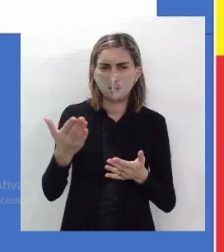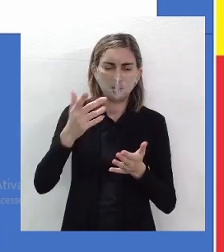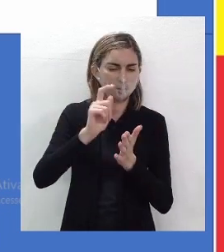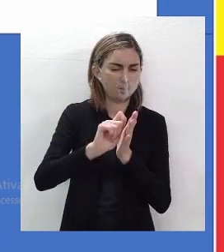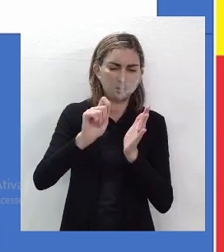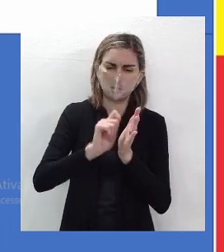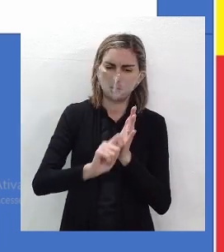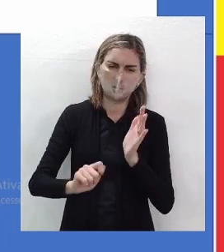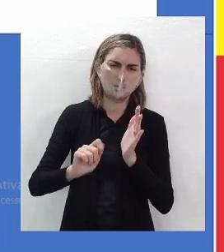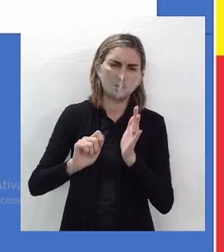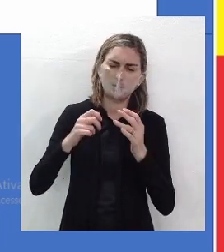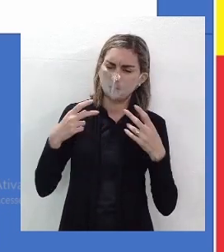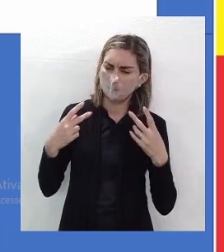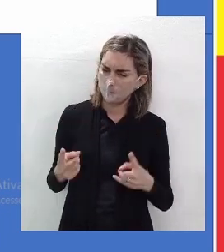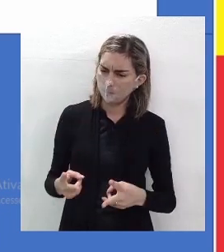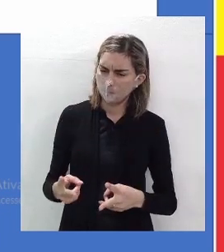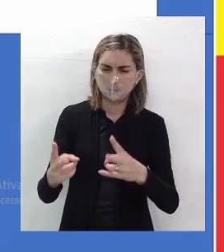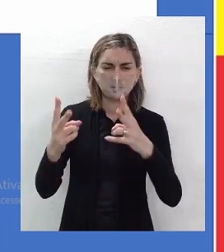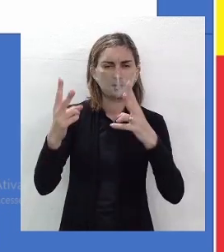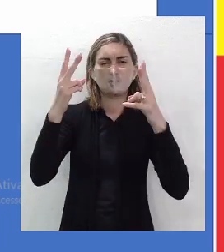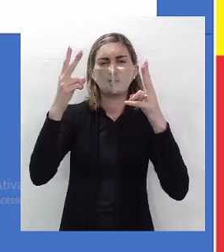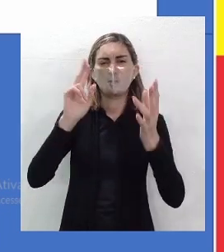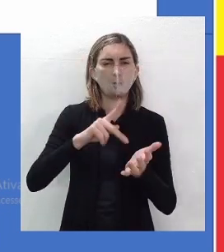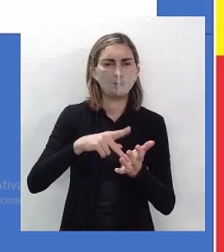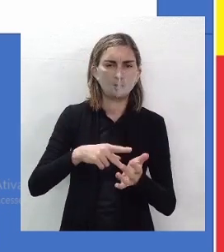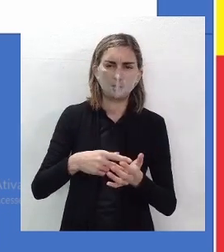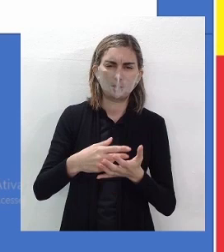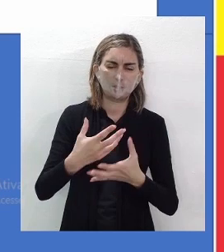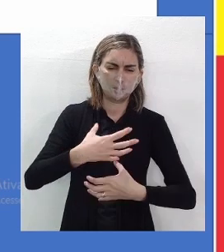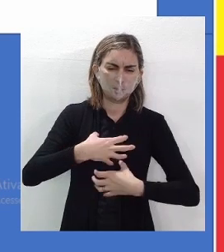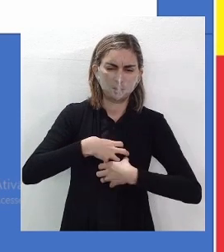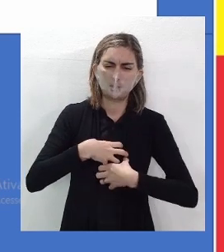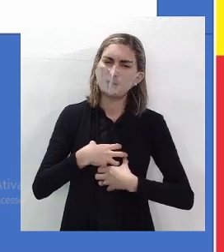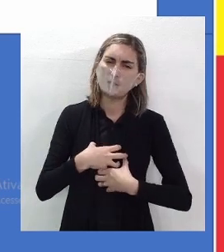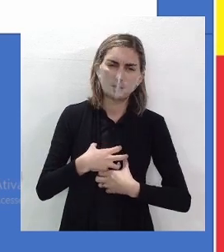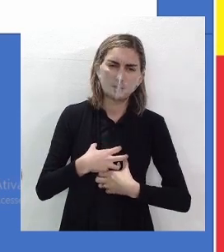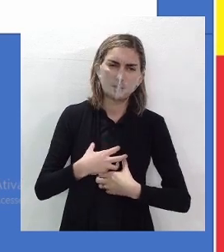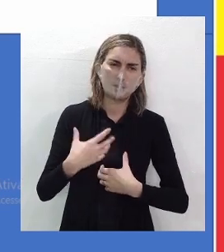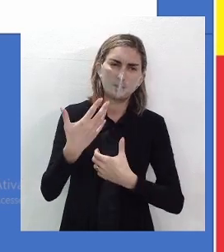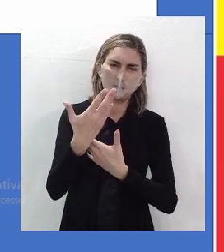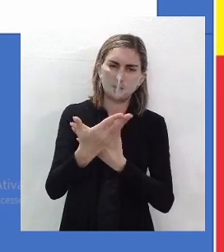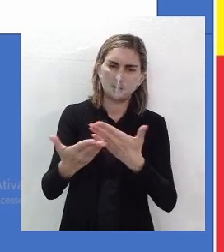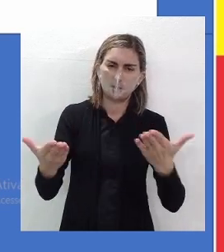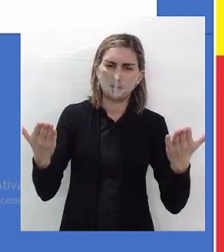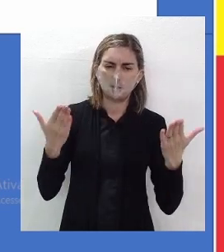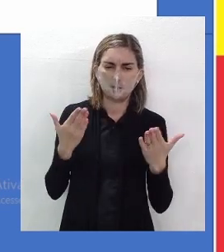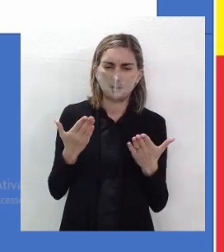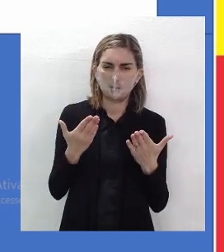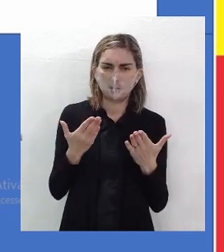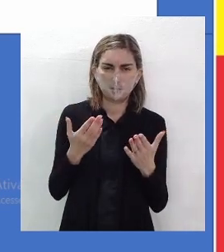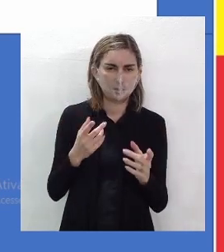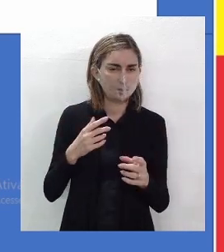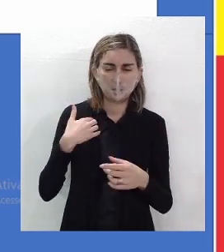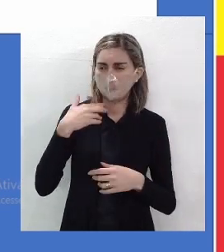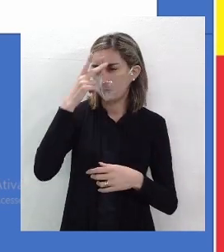um escritor infinitamente original, de uma sensibilidade graciosa, ainda